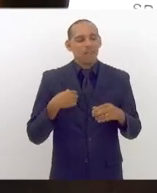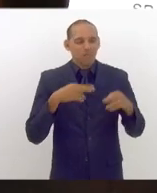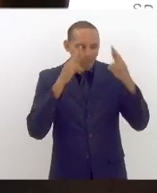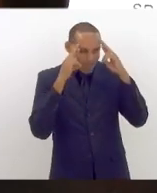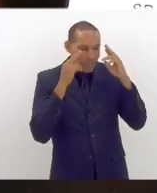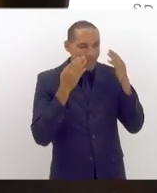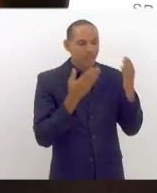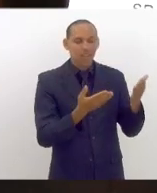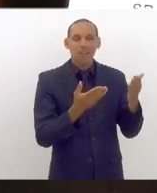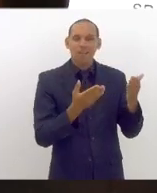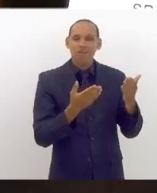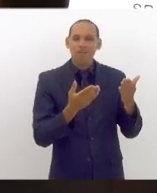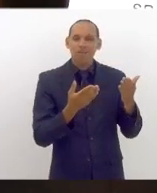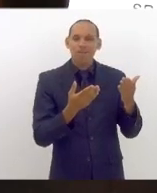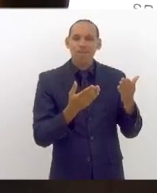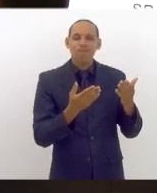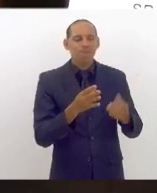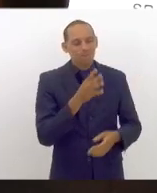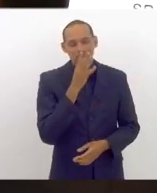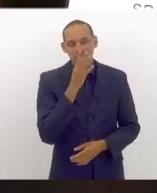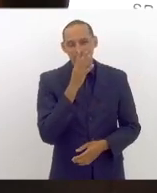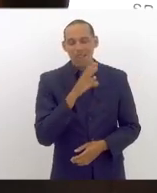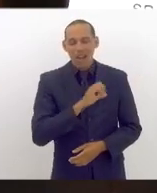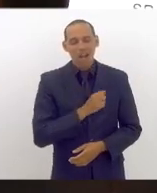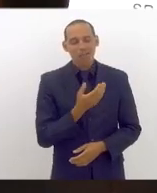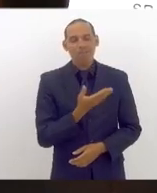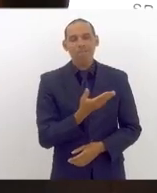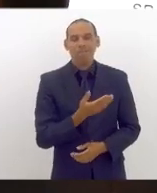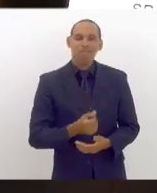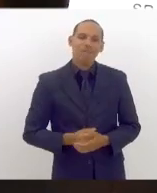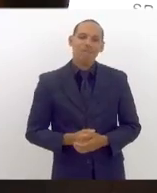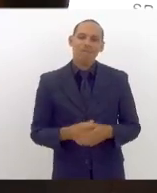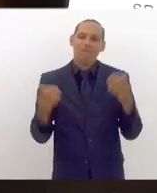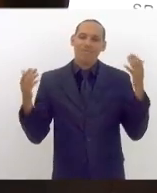eu te admiro e o quanto eu te amo